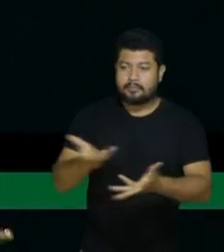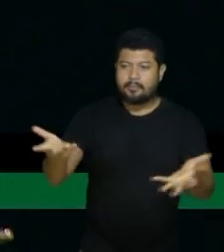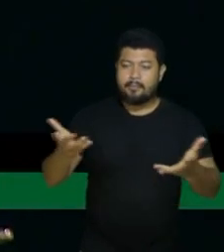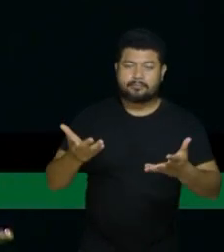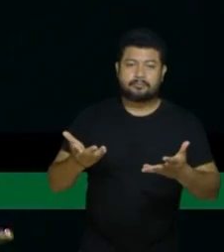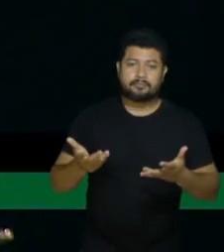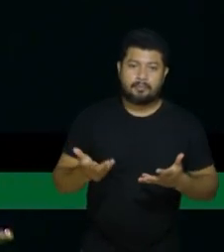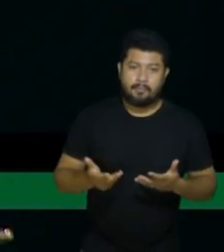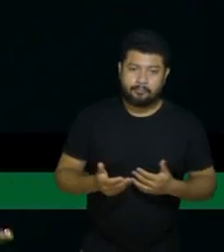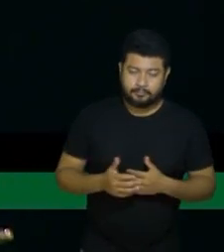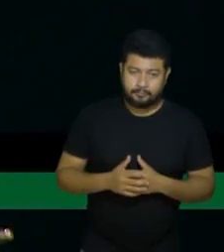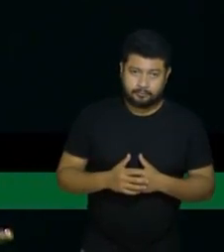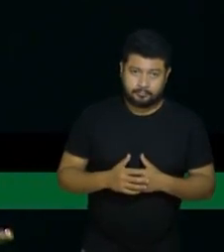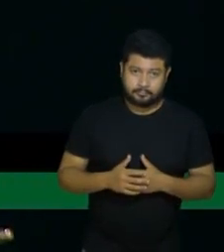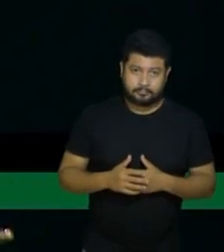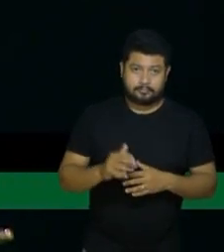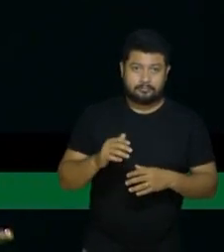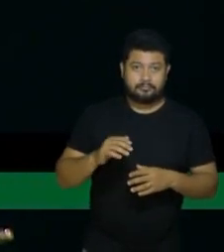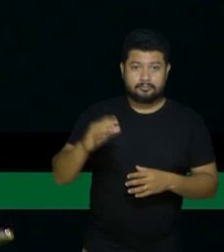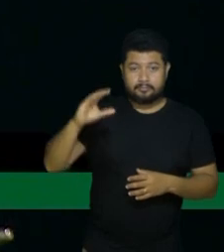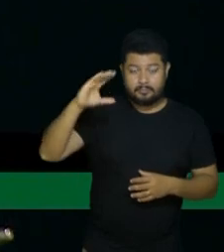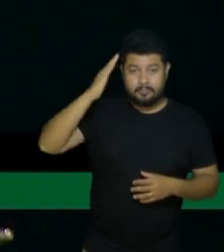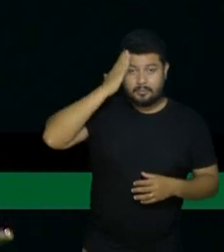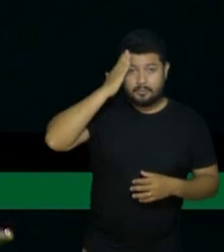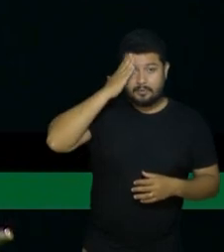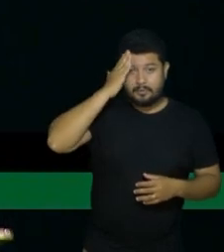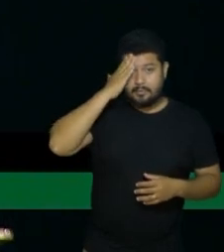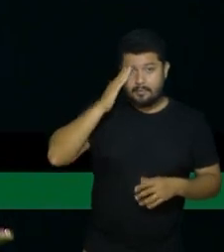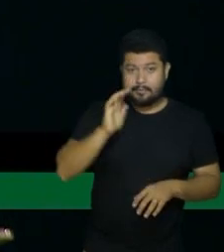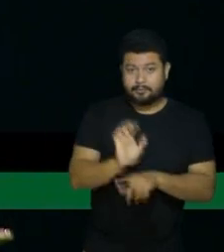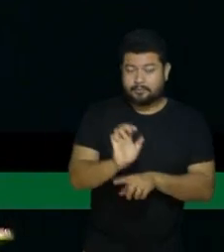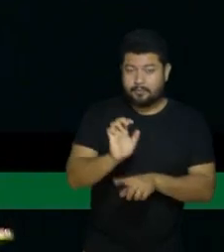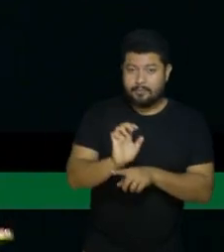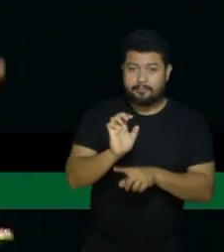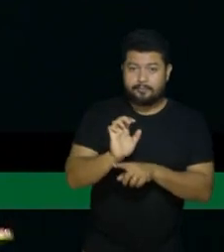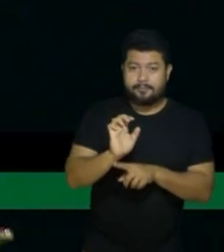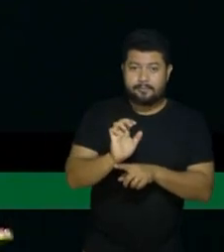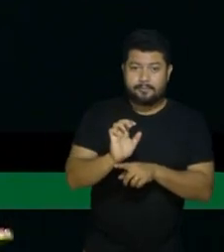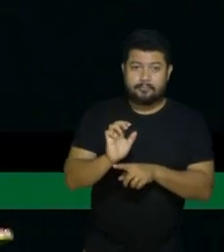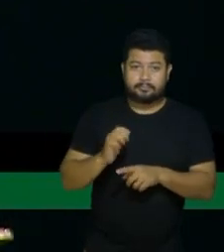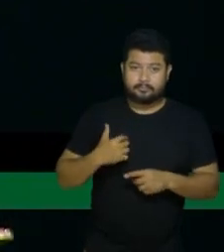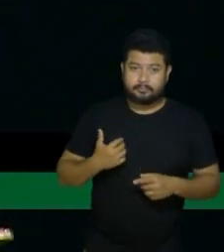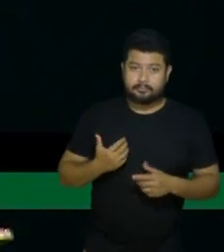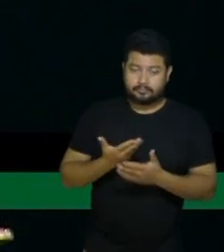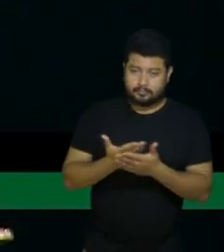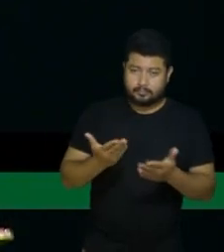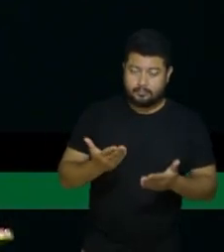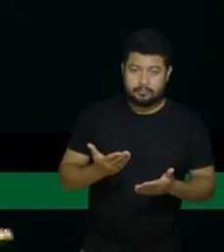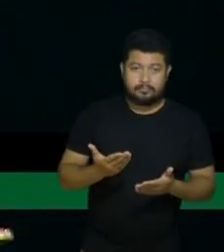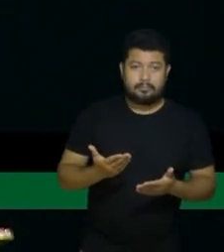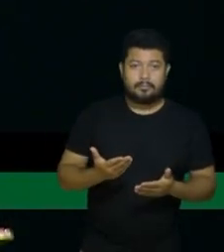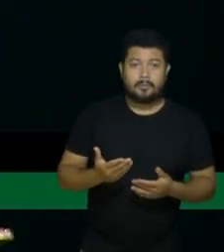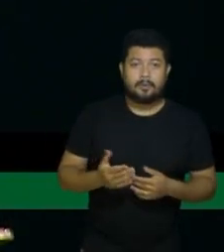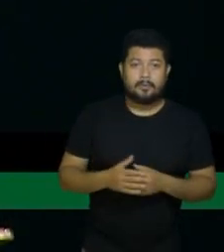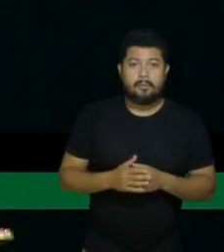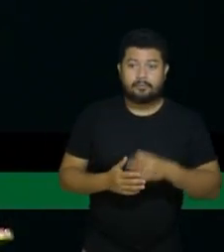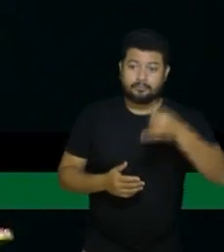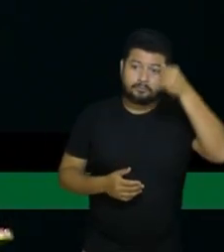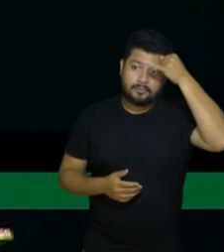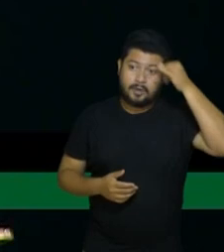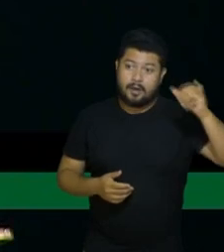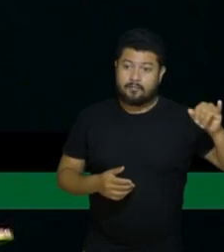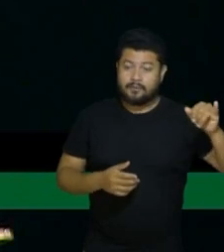o estado e o Vale do Itajaí transferiram esse nohow esse conhecimento paraa prevenção dessa